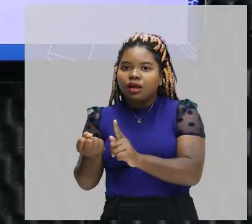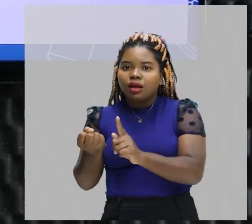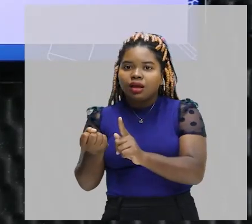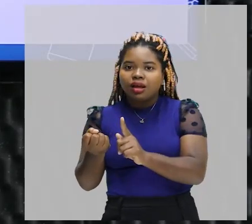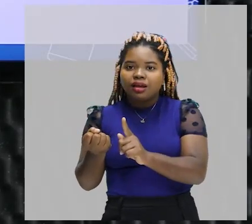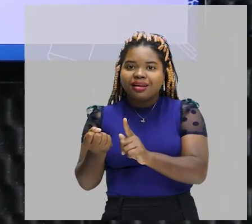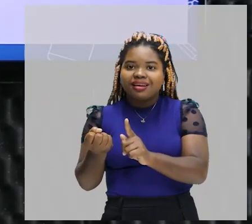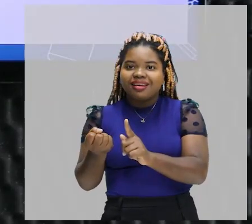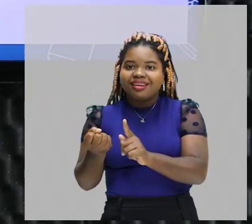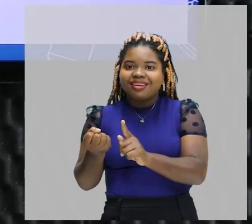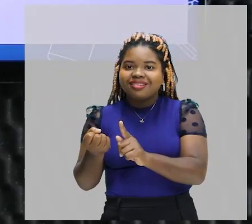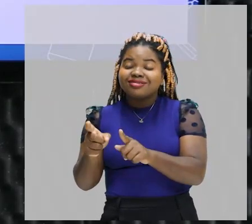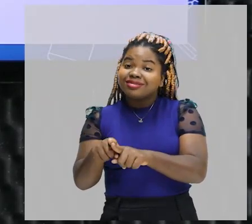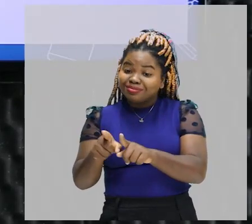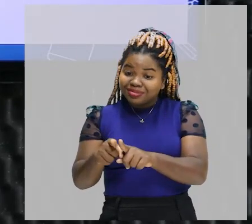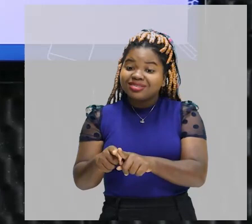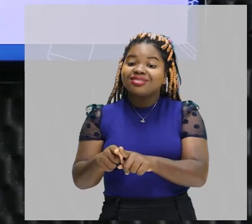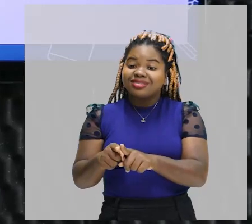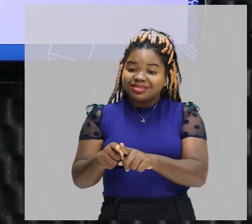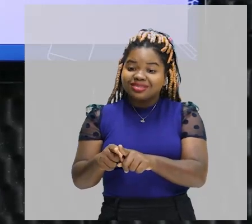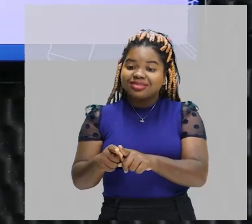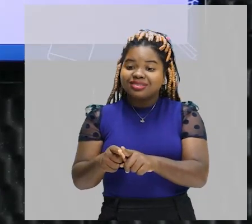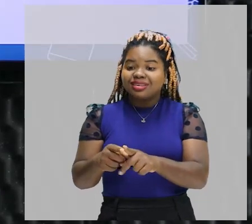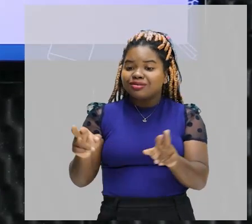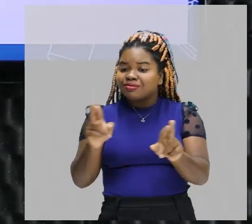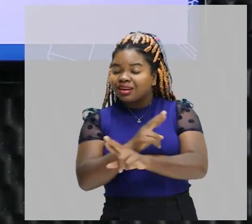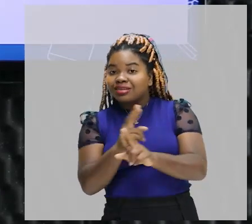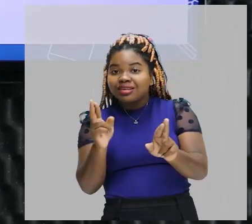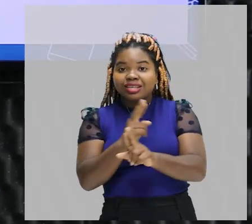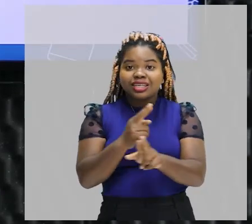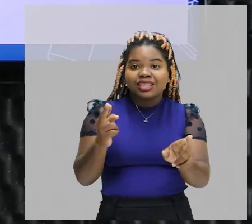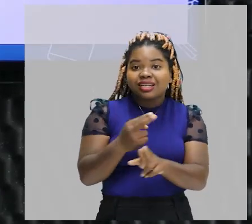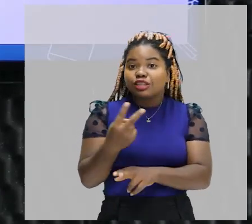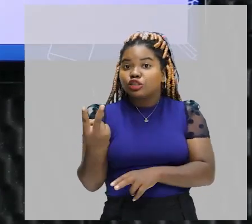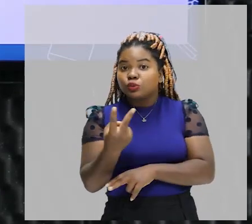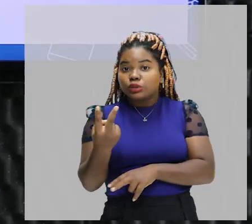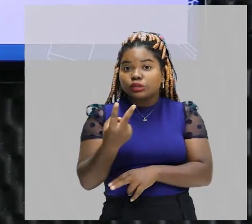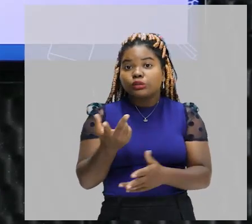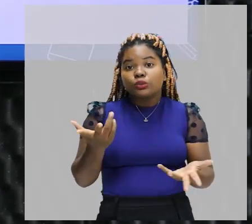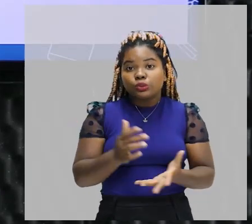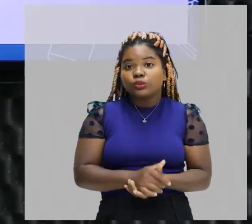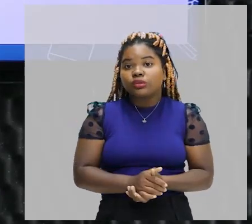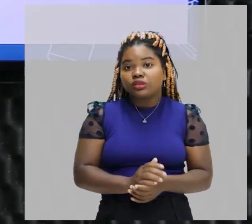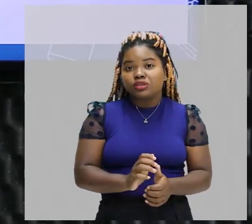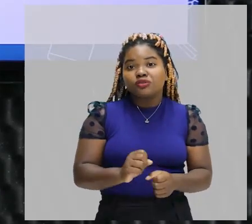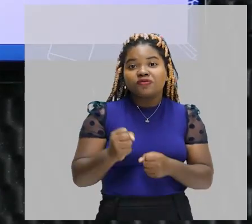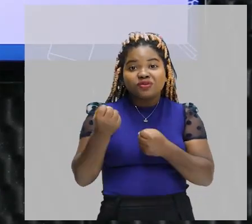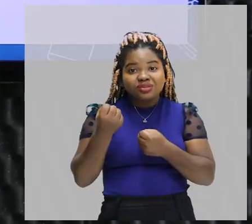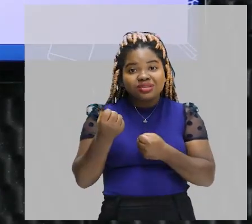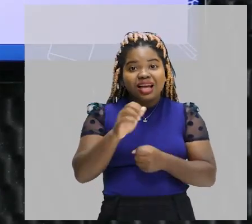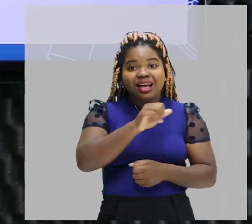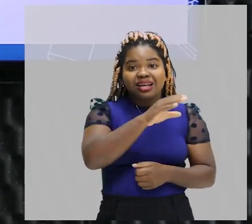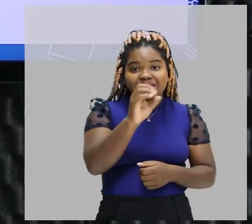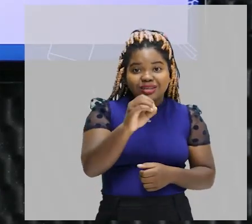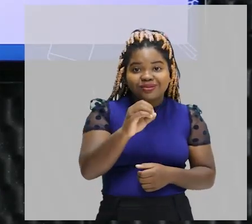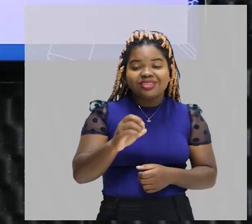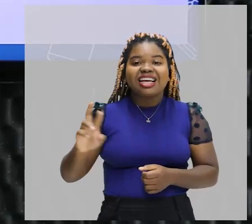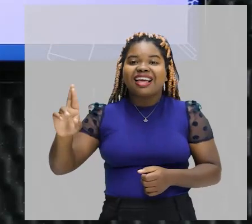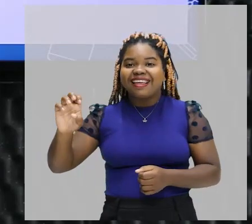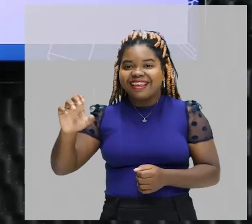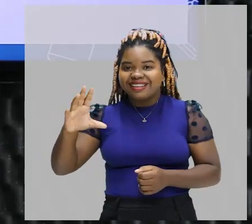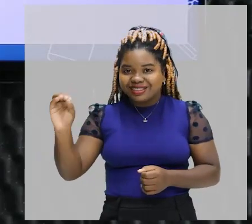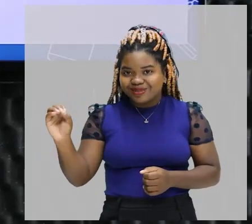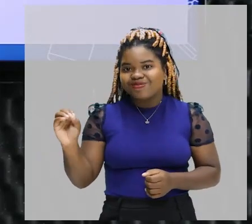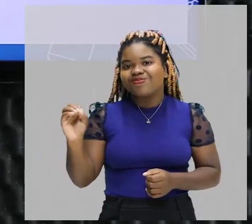Terra a força gravitacional, certo? Então nós temos ali o par ação e reação, certo? Então no momento em que há uma